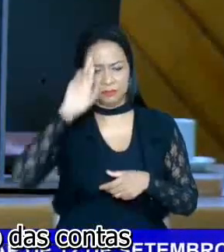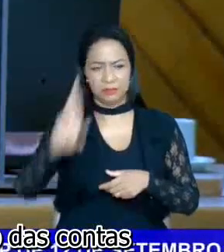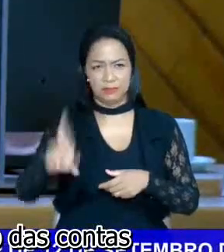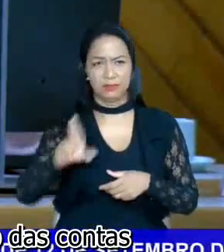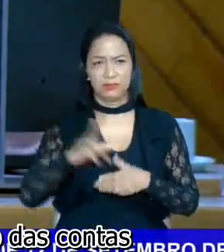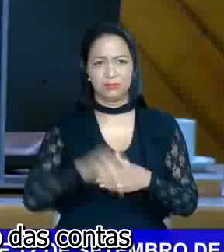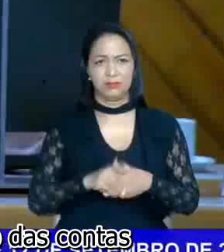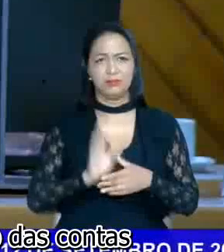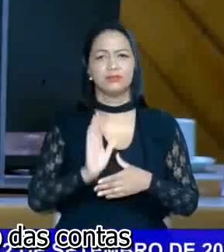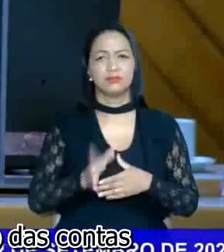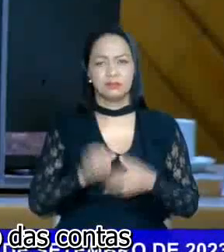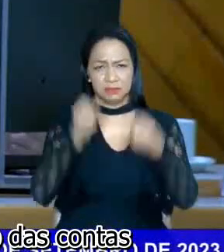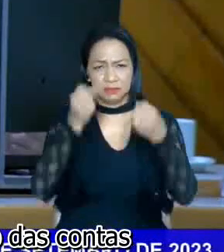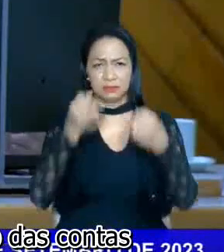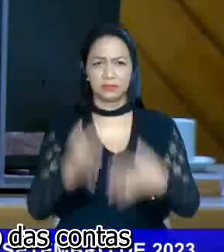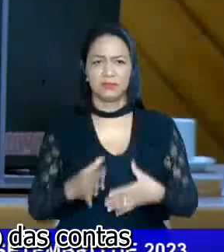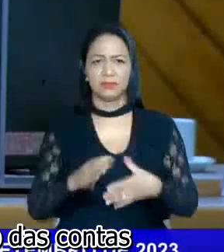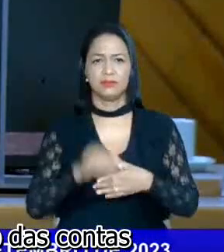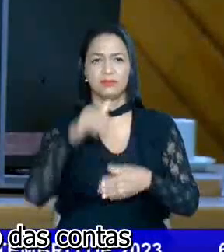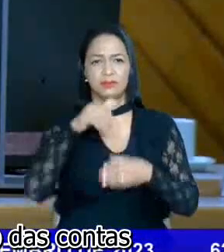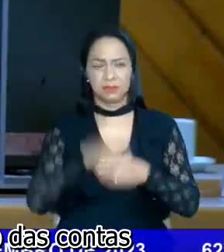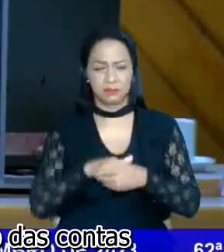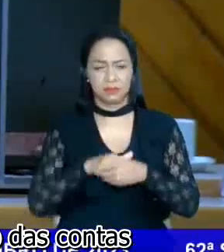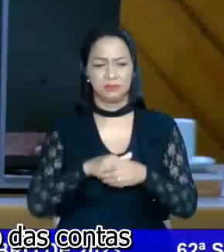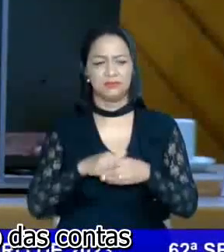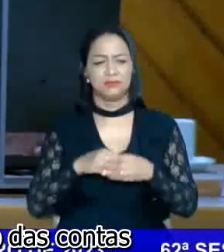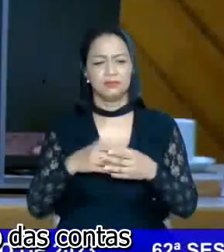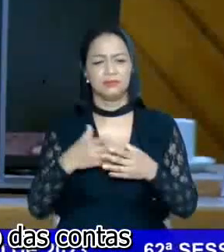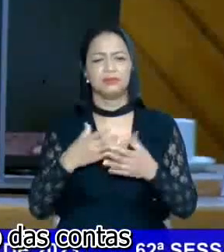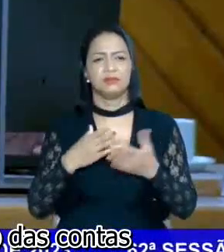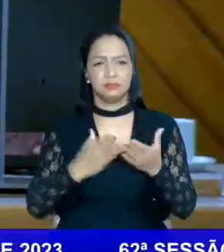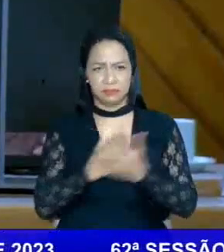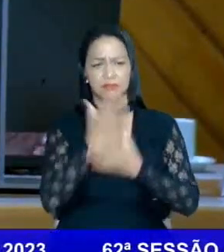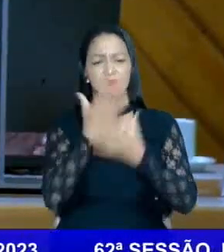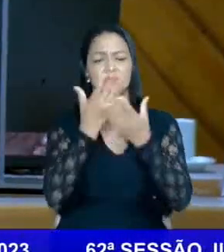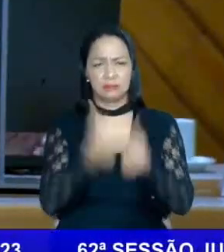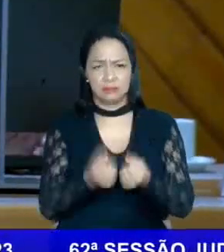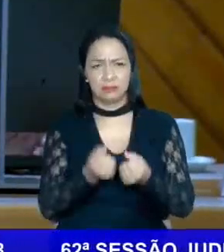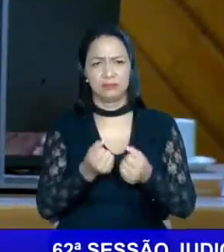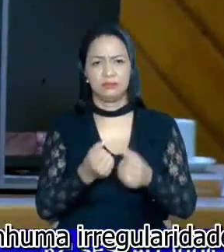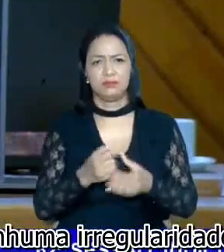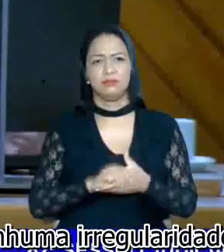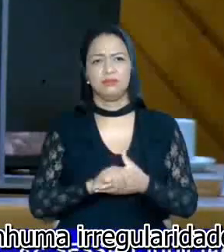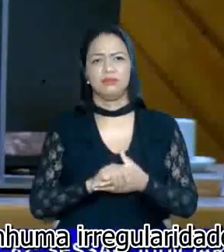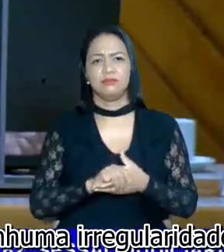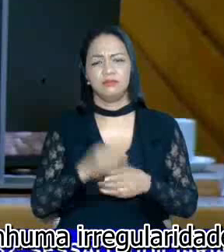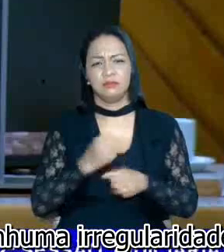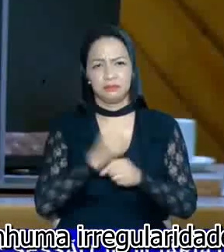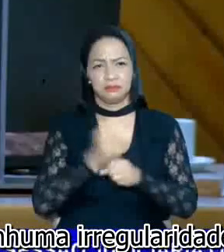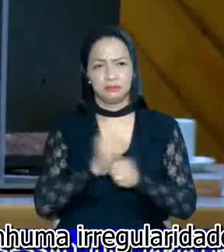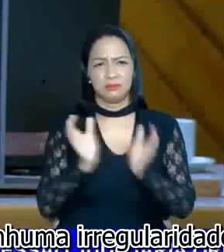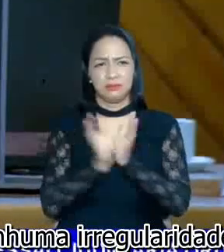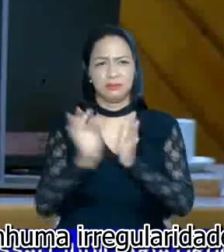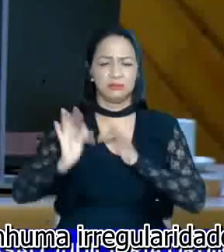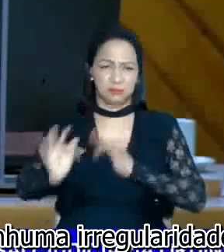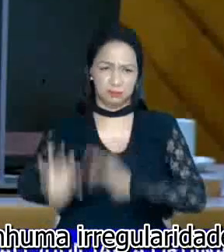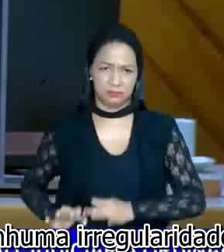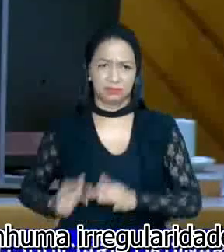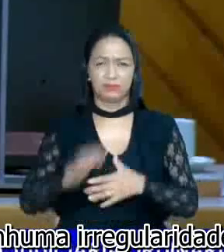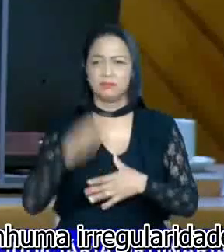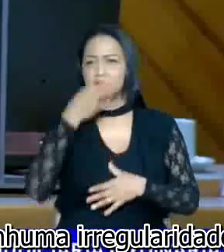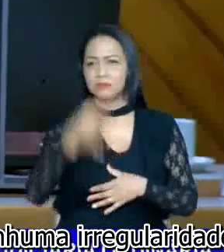adianto aqui que eu estou votando pela aprovação, tá, das contas, tendo em vista que o NACEP ele não